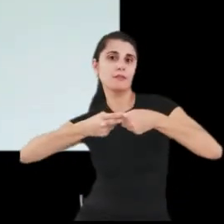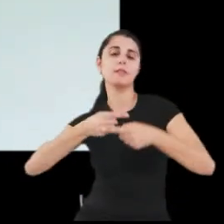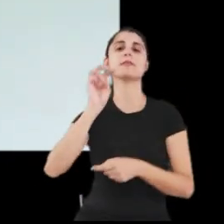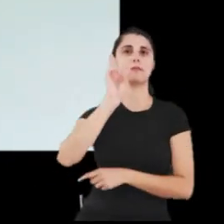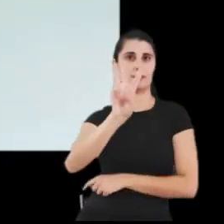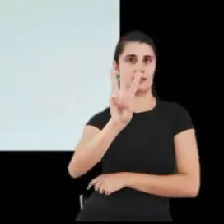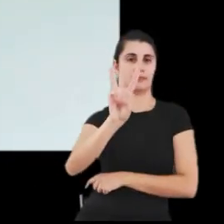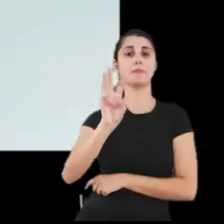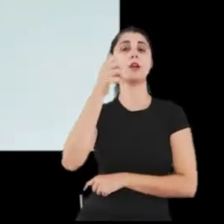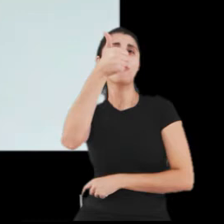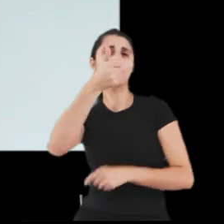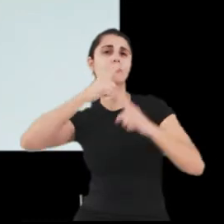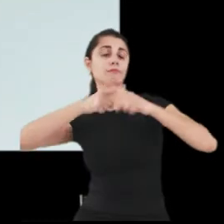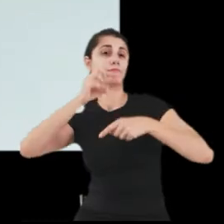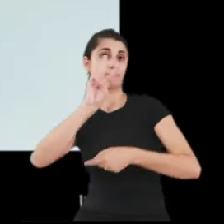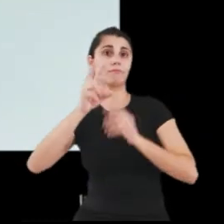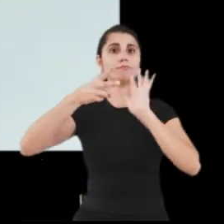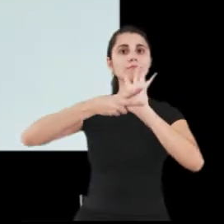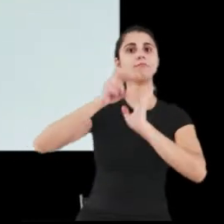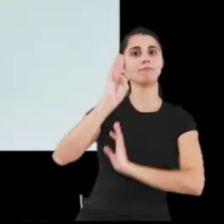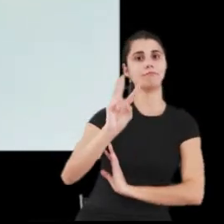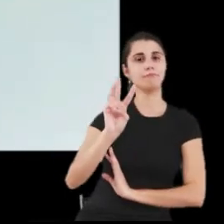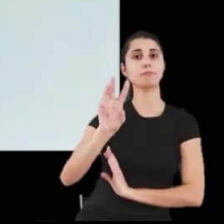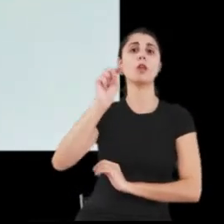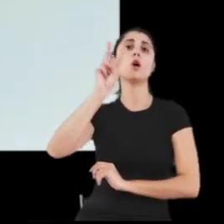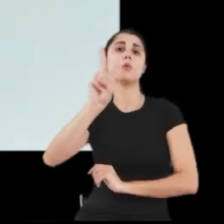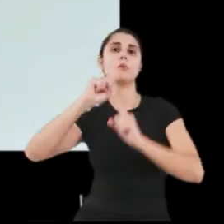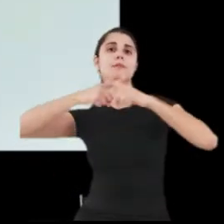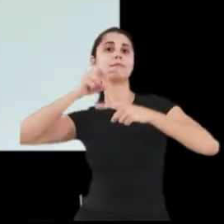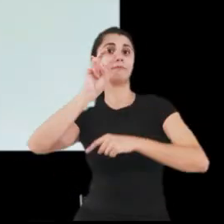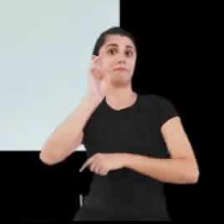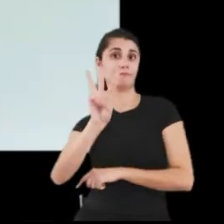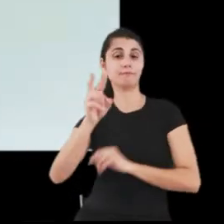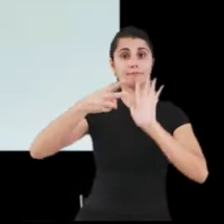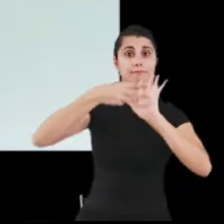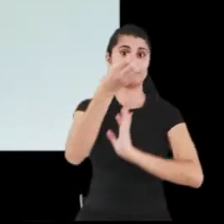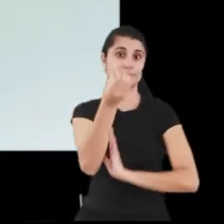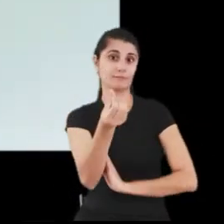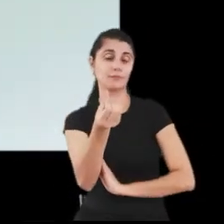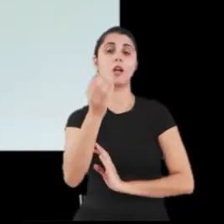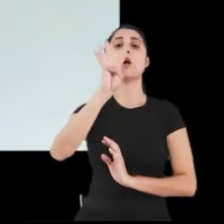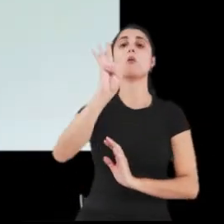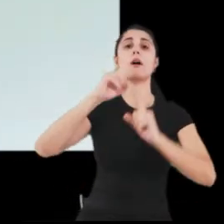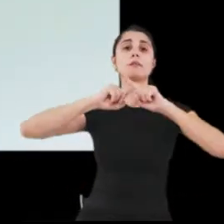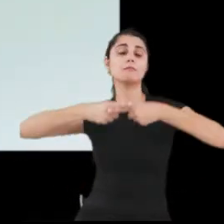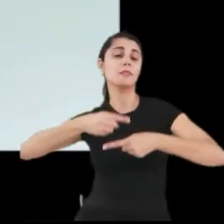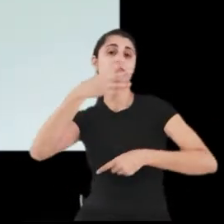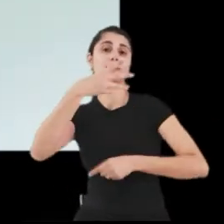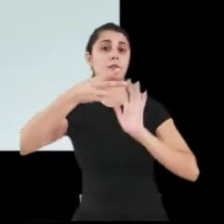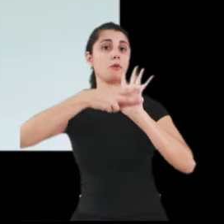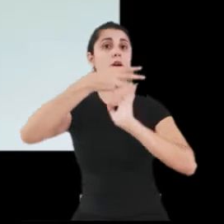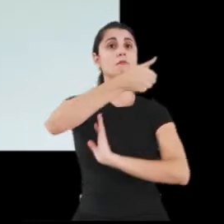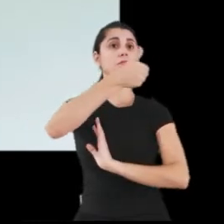caso é 3. 1 vezes 3, 3. 2 vezes 3, 6. 4 vezes 3,